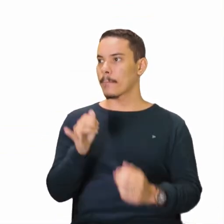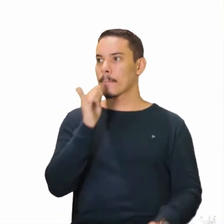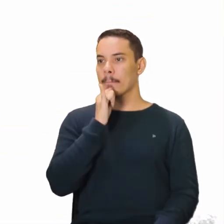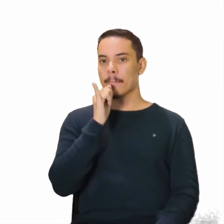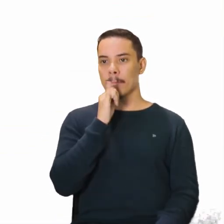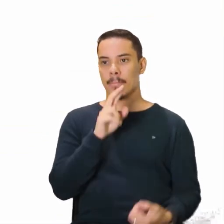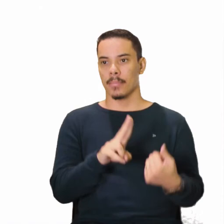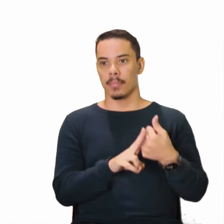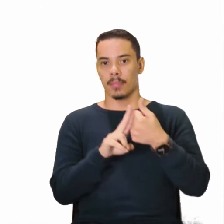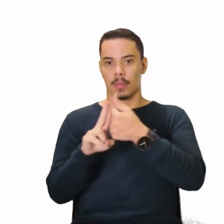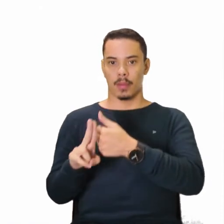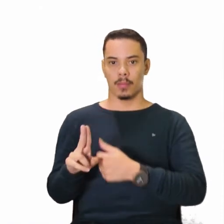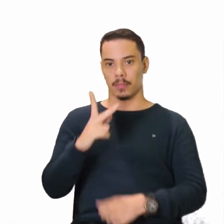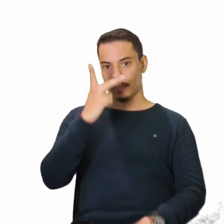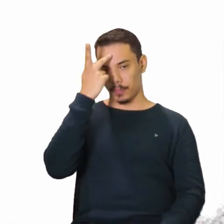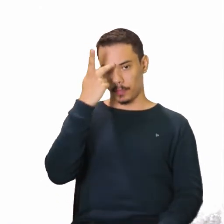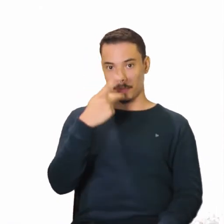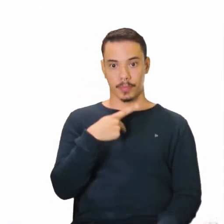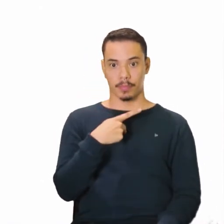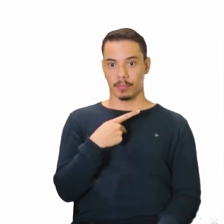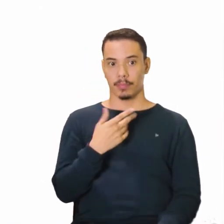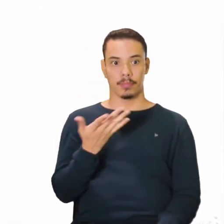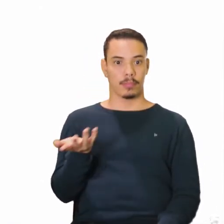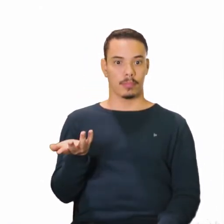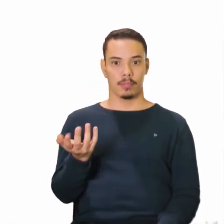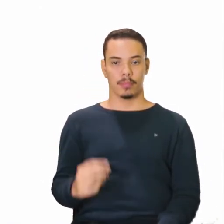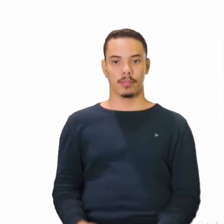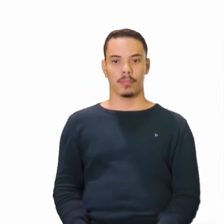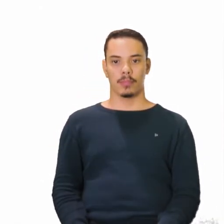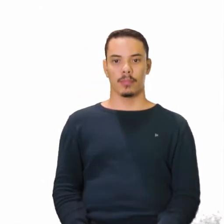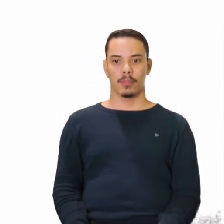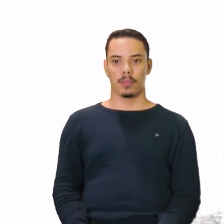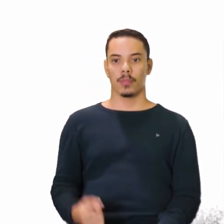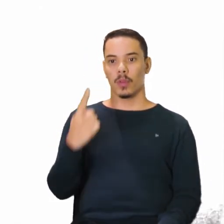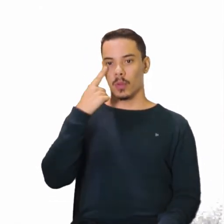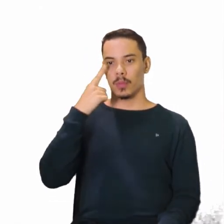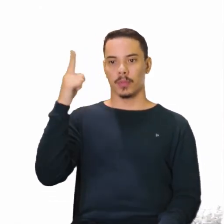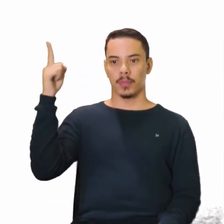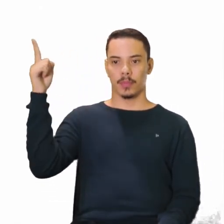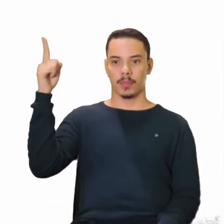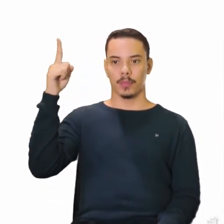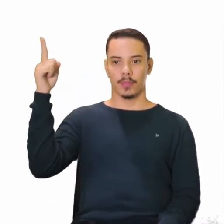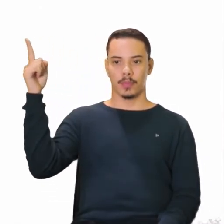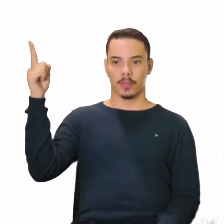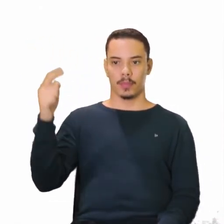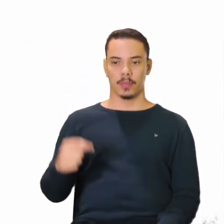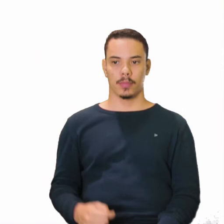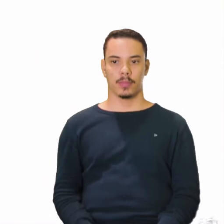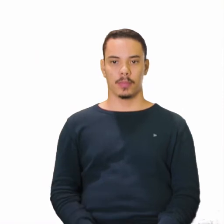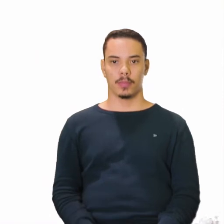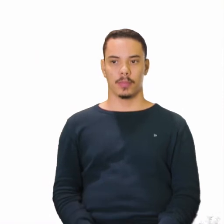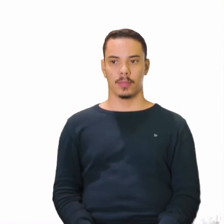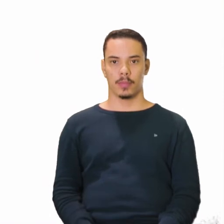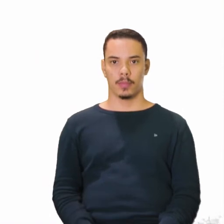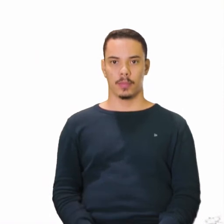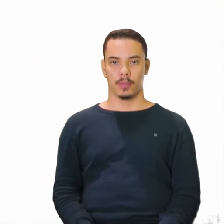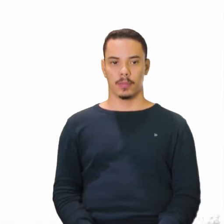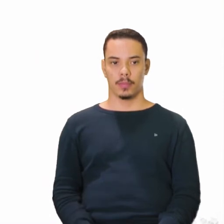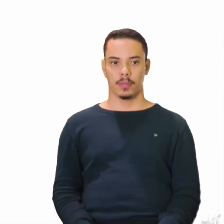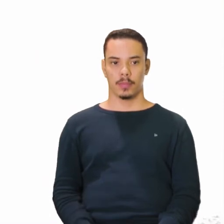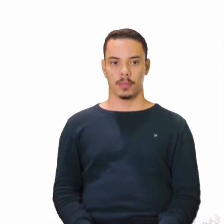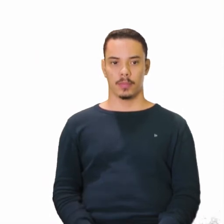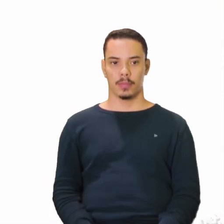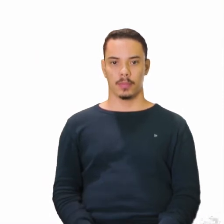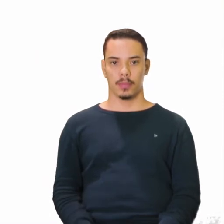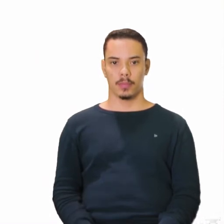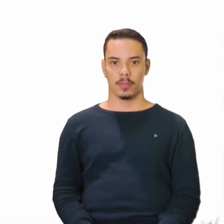pronomes pessoais. Quem são eles? Eles são eu, tu, ele, ela, nós, vós, eles ou elas.